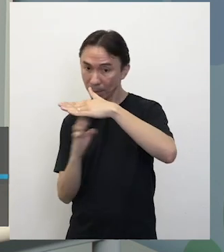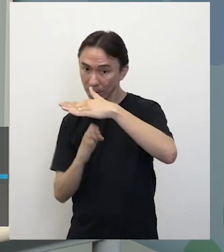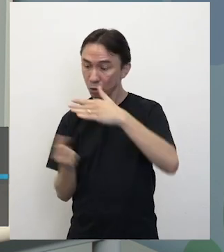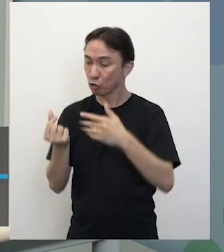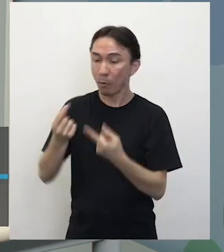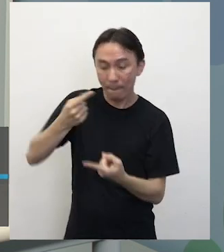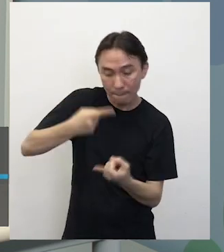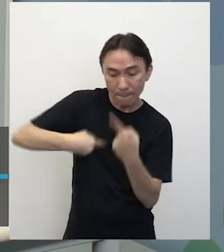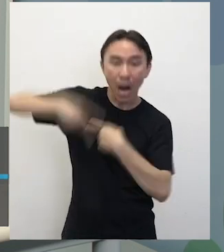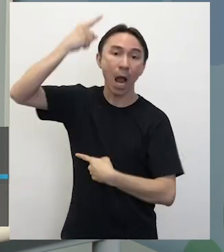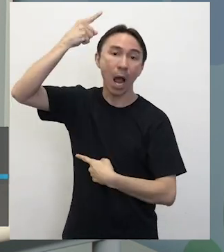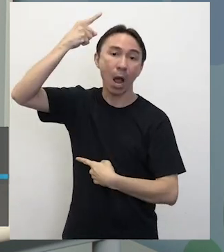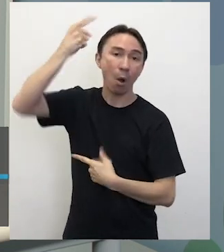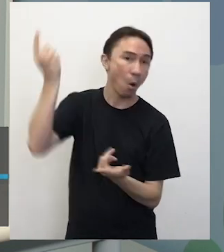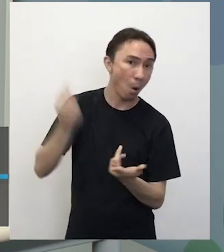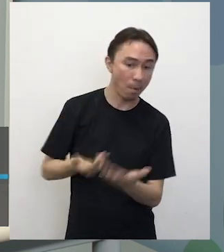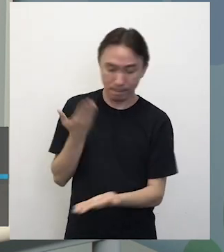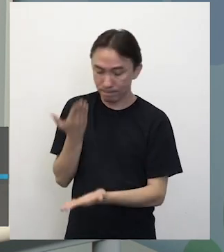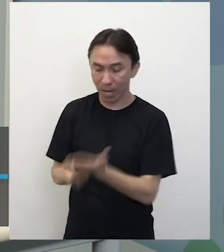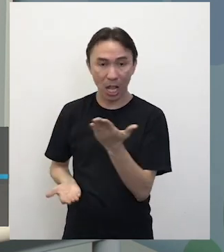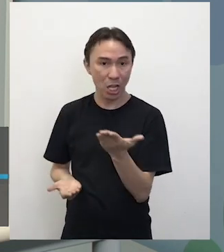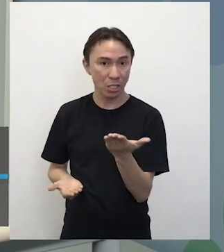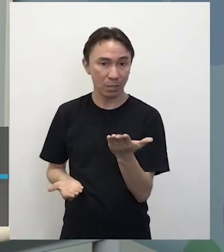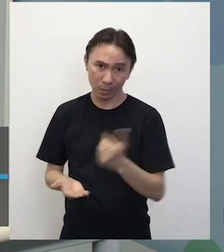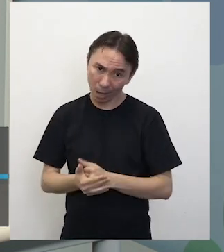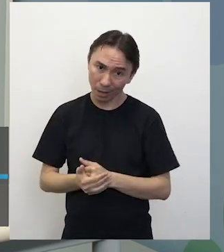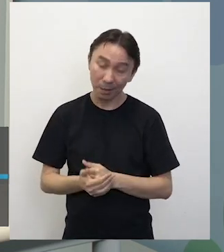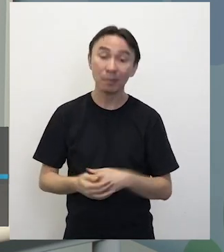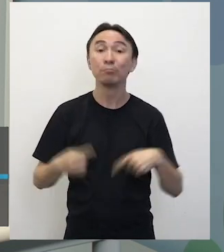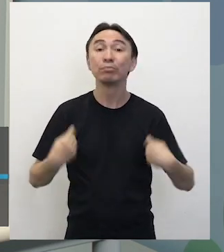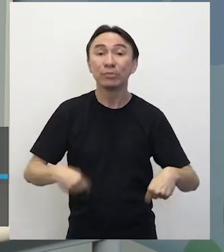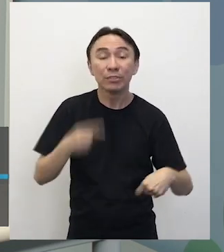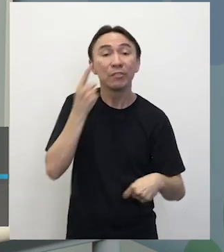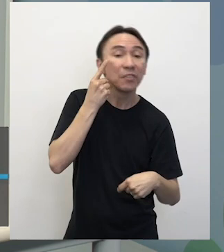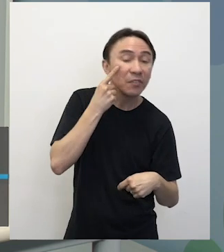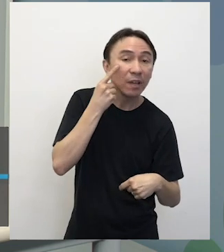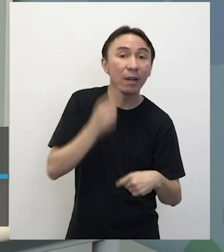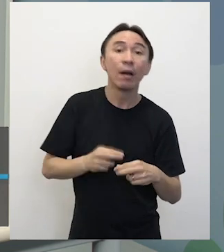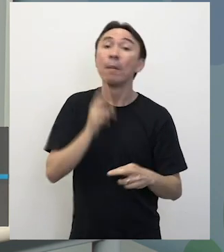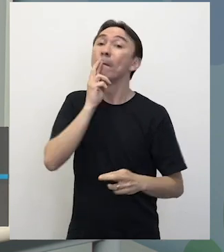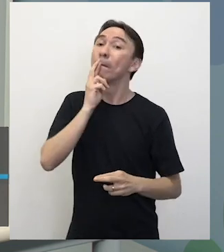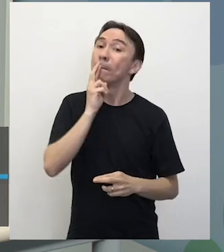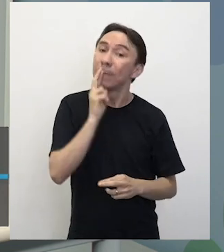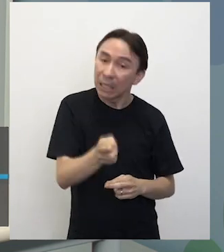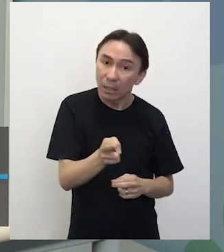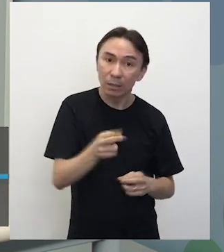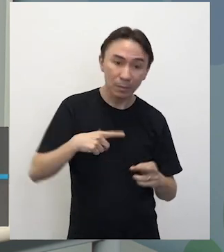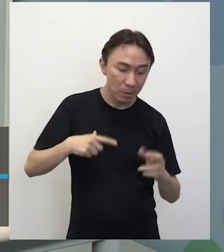dando prejuízo. Neste caso, a gente está medindo os resultados dessa ação